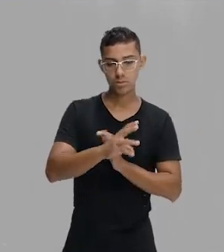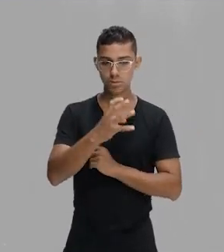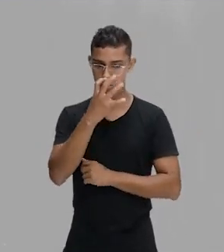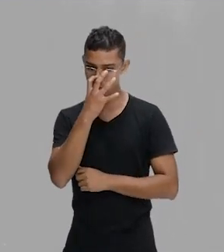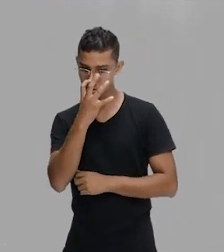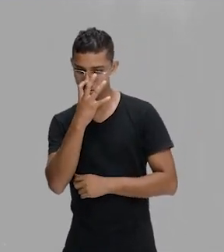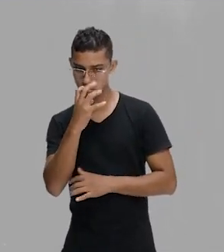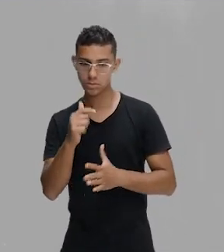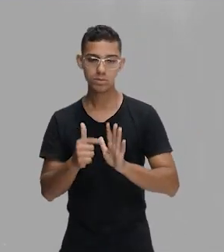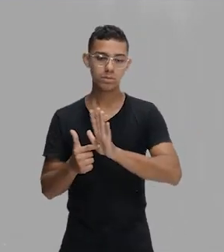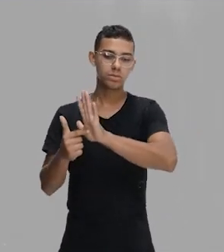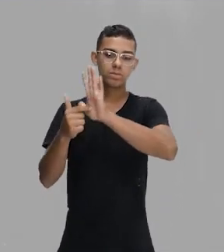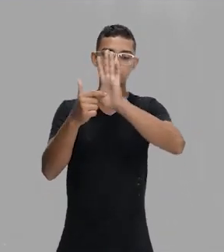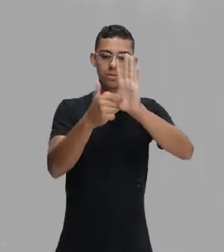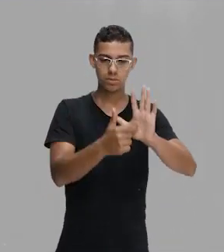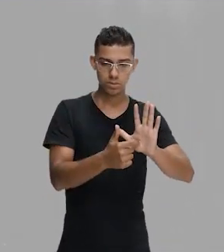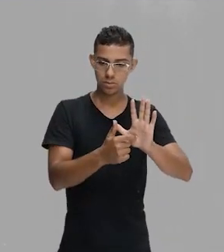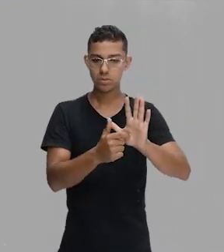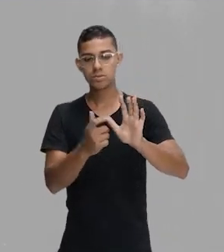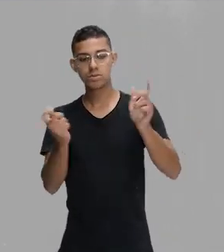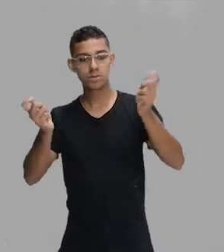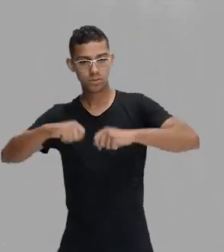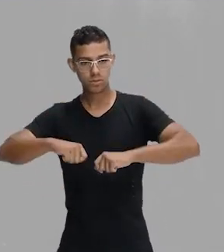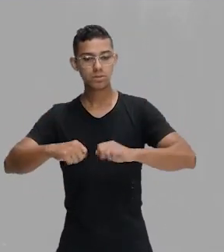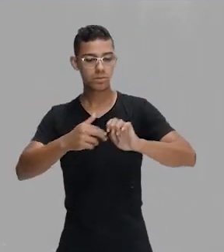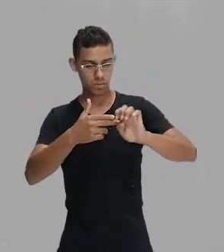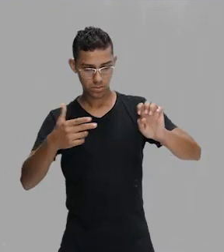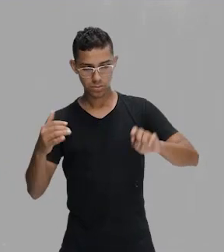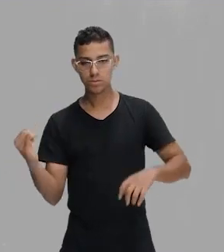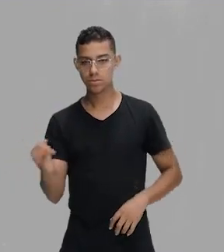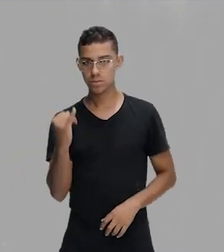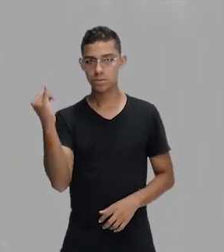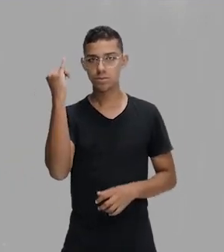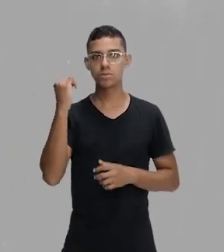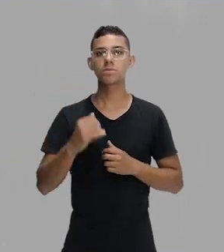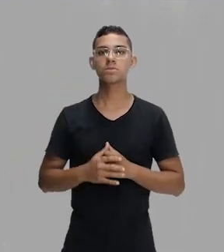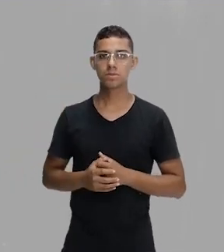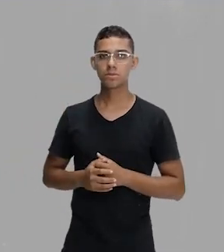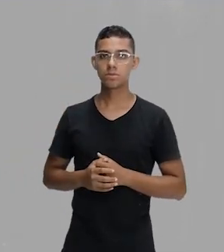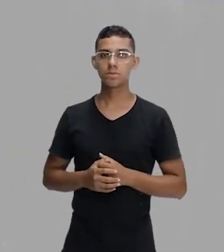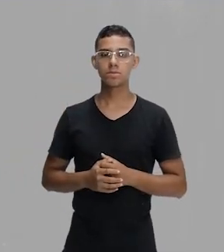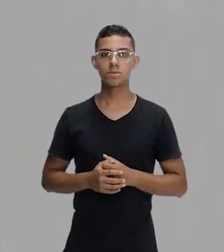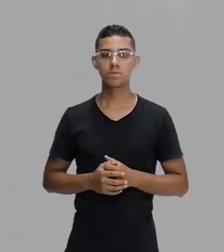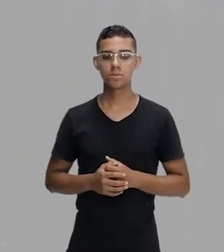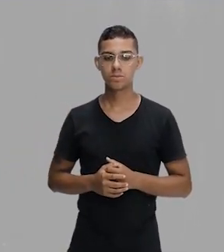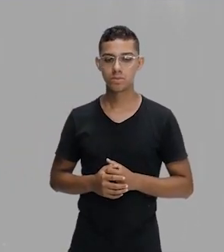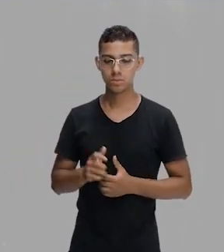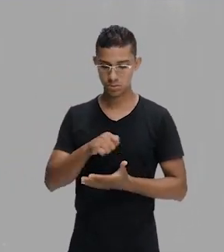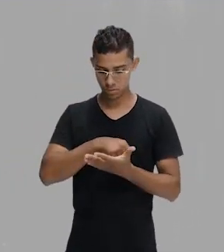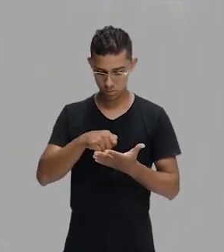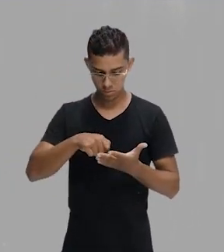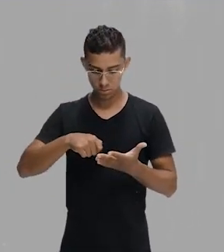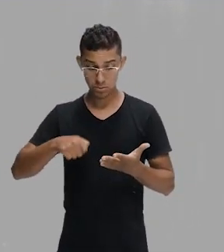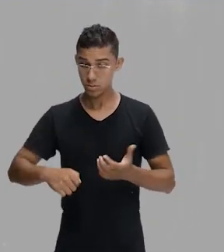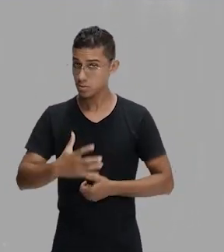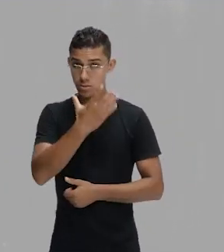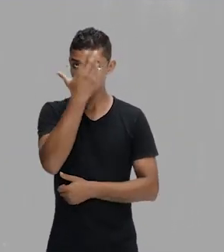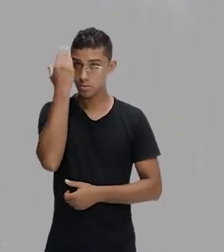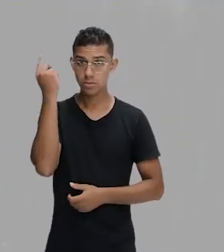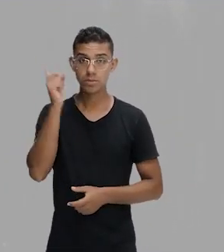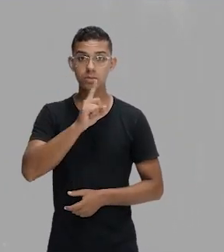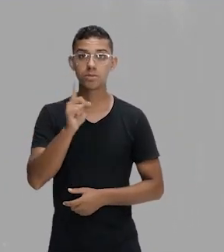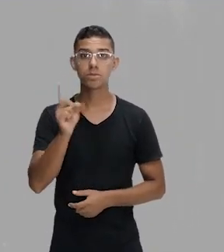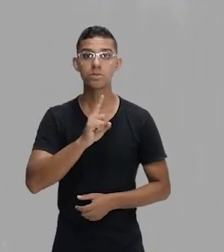observação, demonstração, simulação, são elementos fundamentais. Já percebeu? Anota para ti aí, não esquece